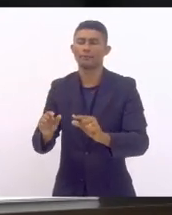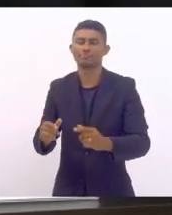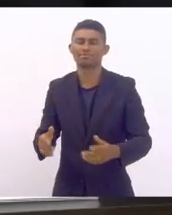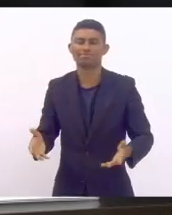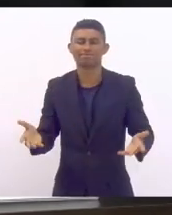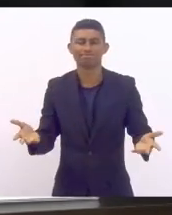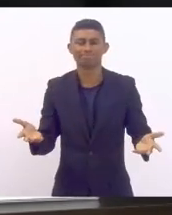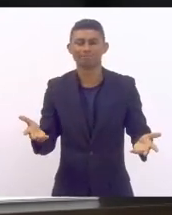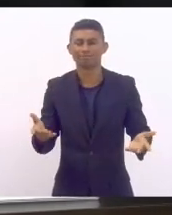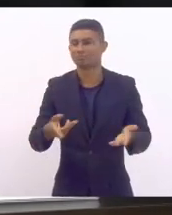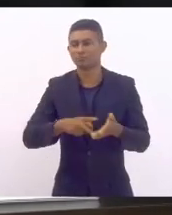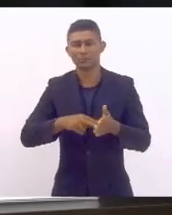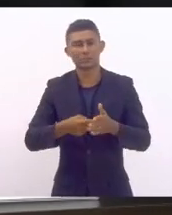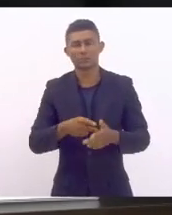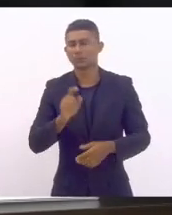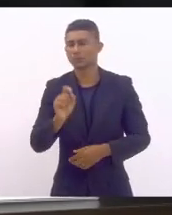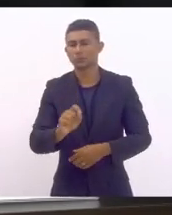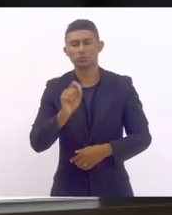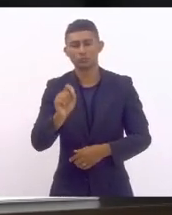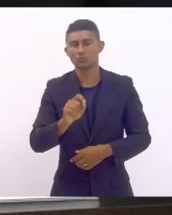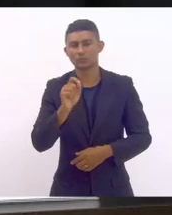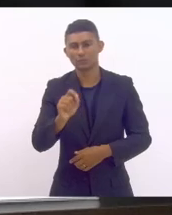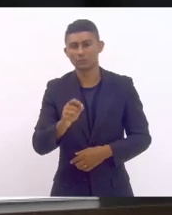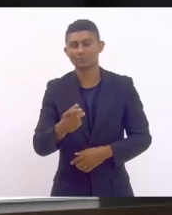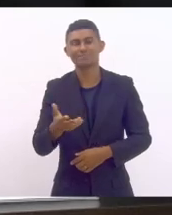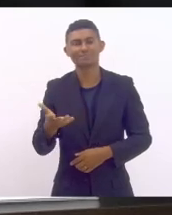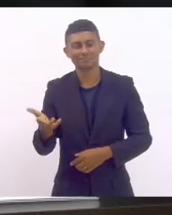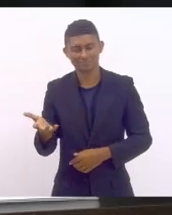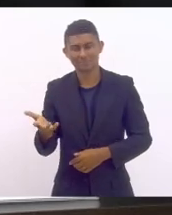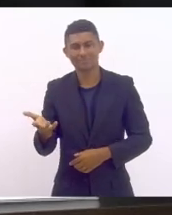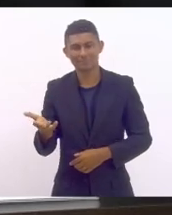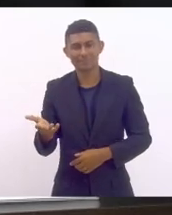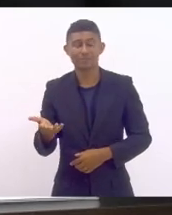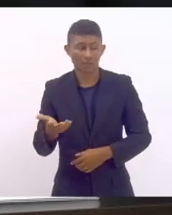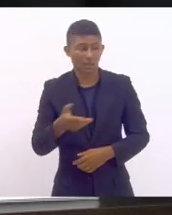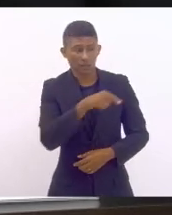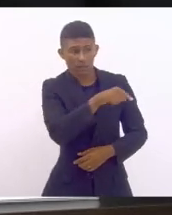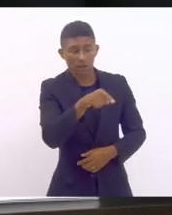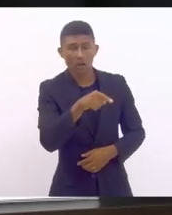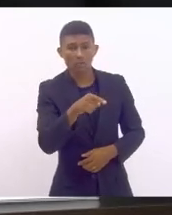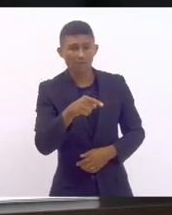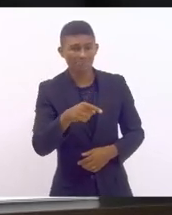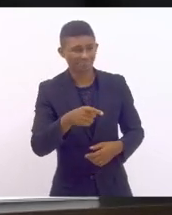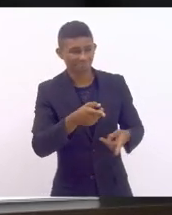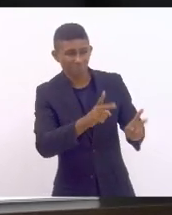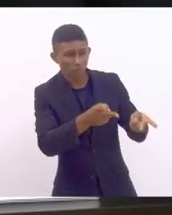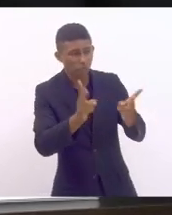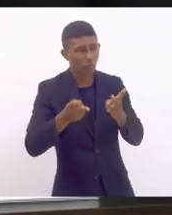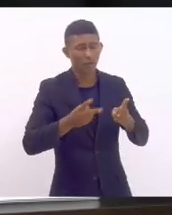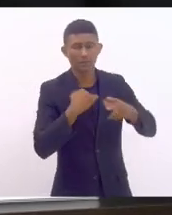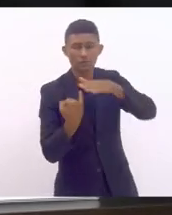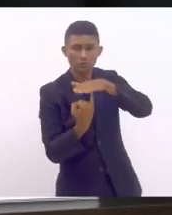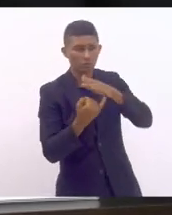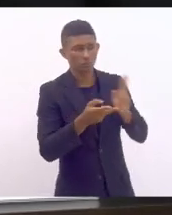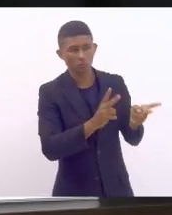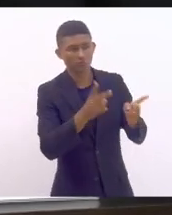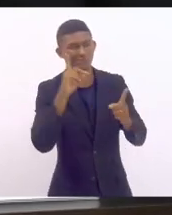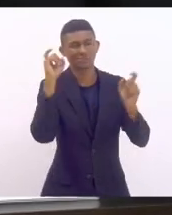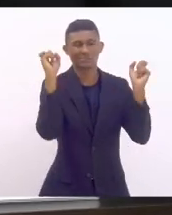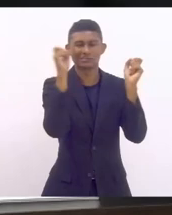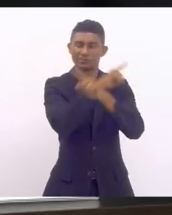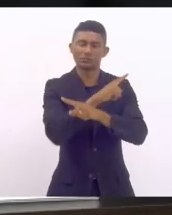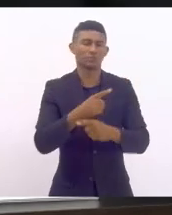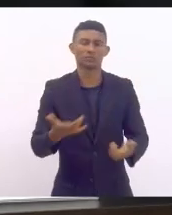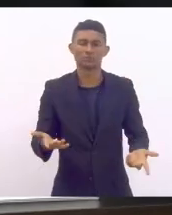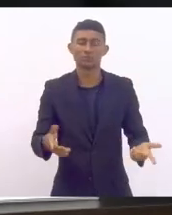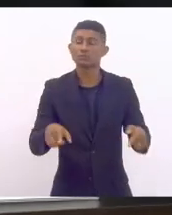isso significa não só a dife e da manutenção dessas instituições Mas também como já foi falado aqui a crise na